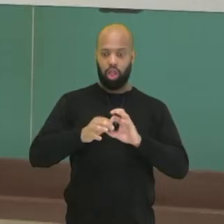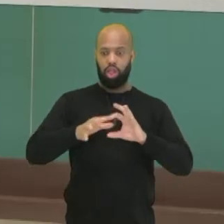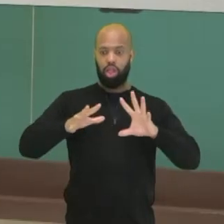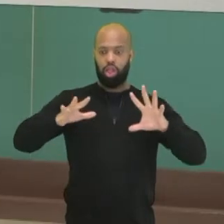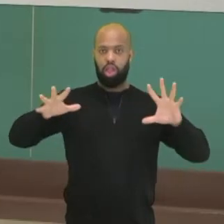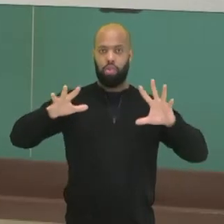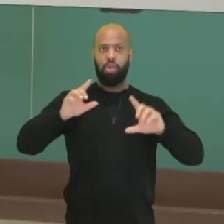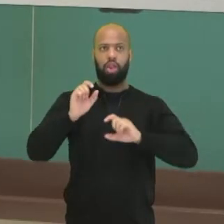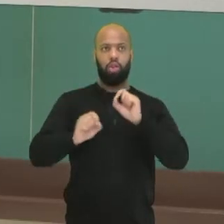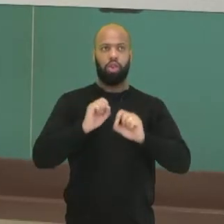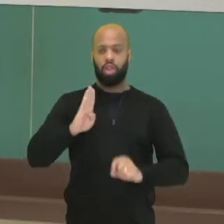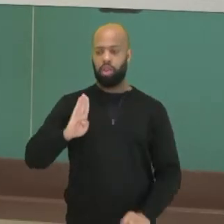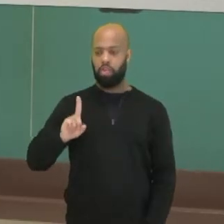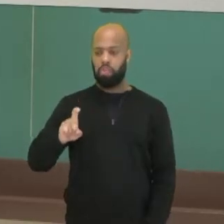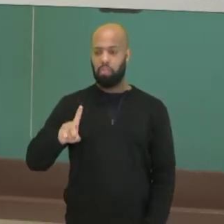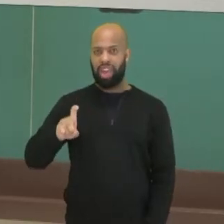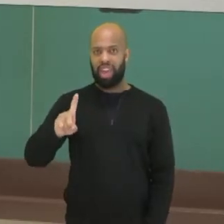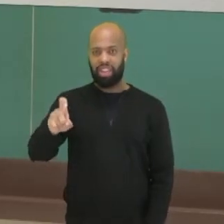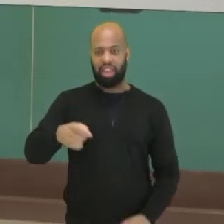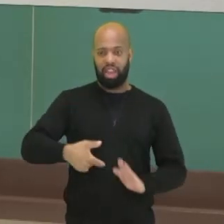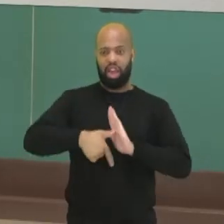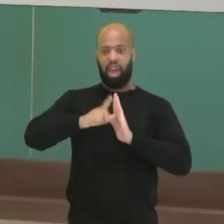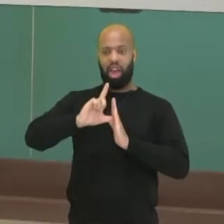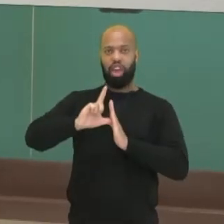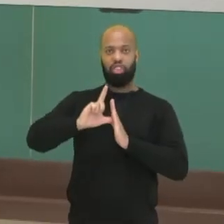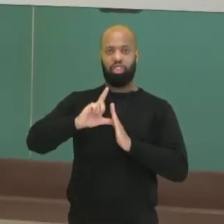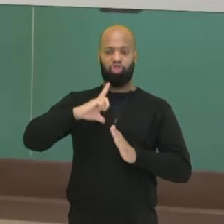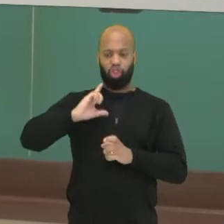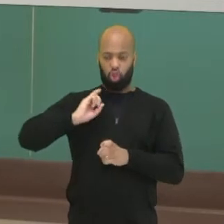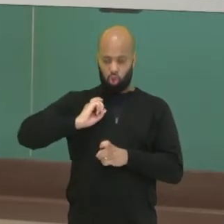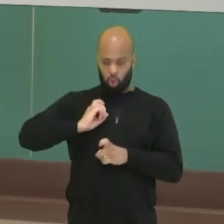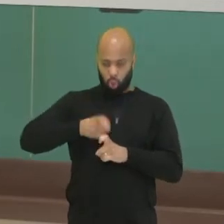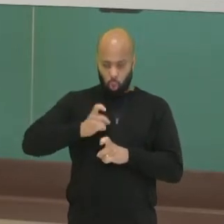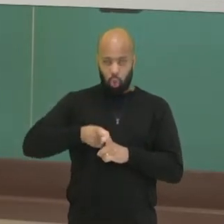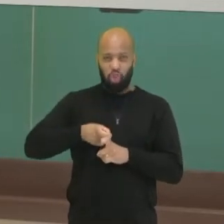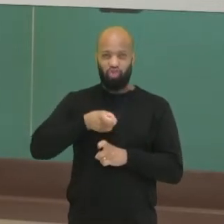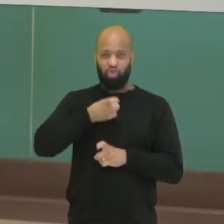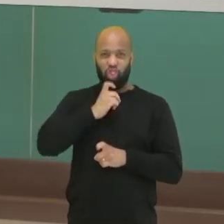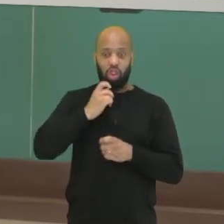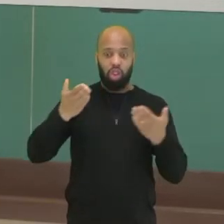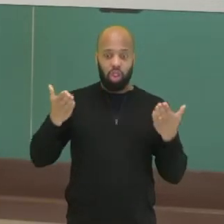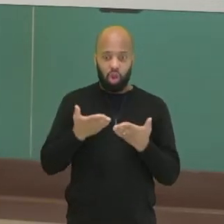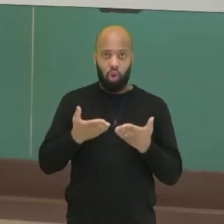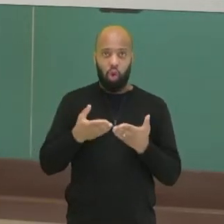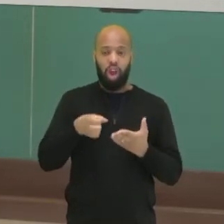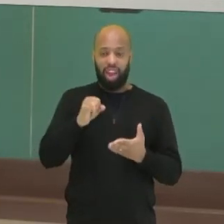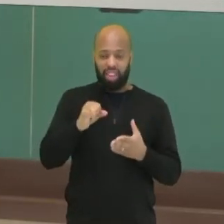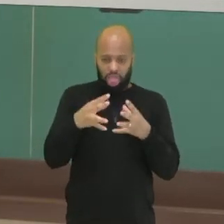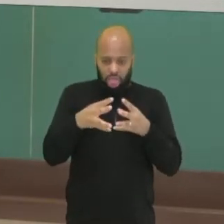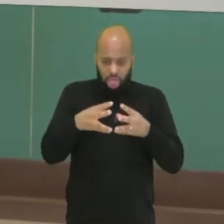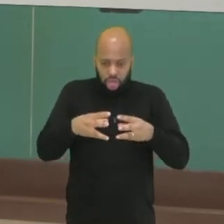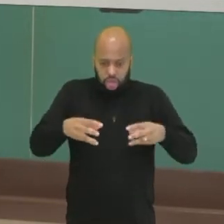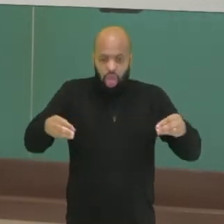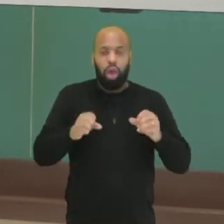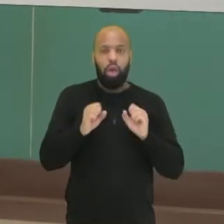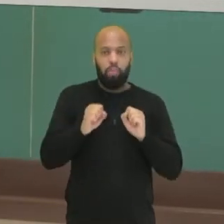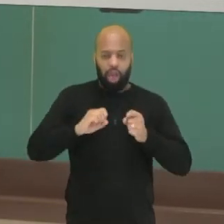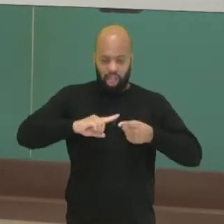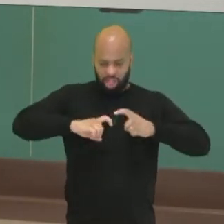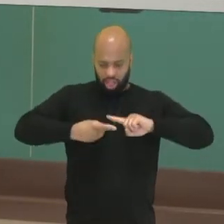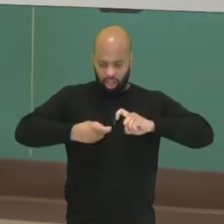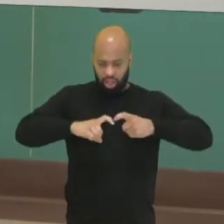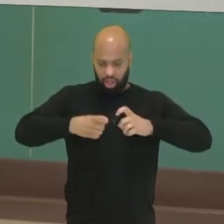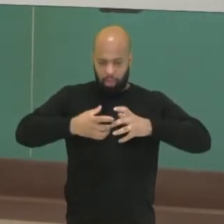atrás. Simples assim, tá, gente? O que que acontece? Esses micro-organismos estariam congelados, em algumas situações, não em todas,